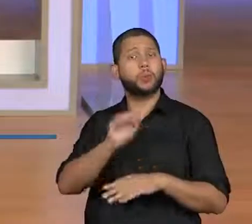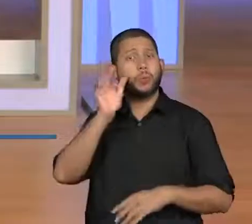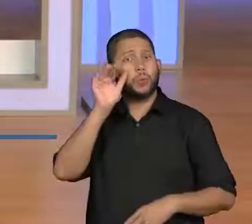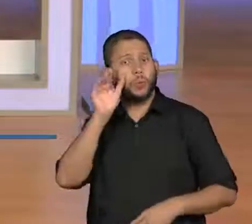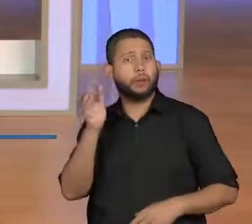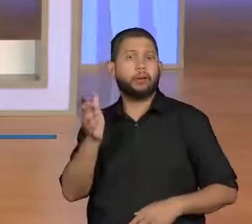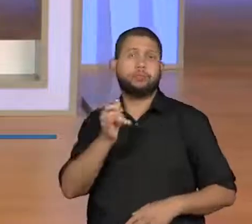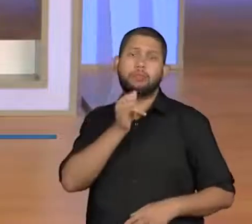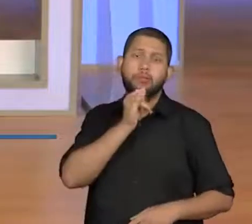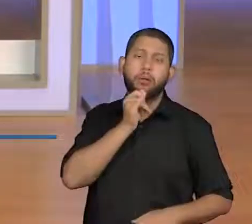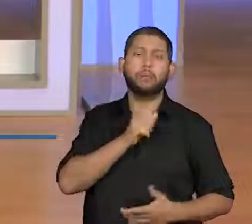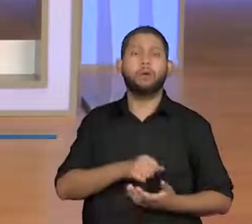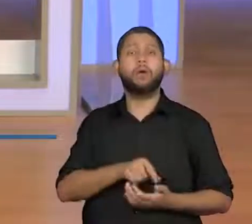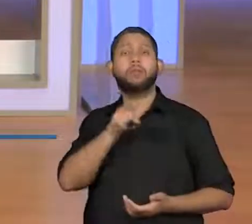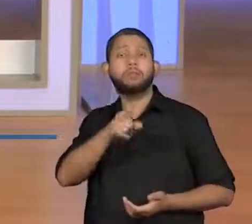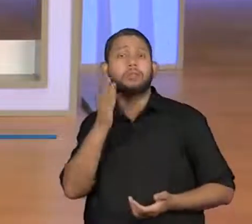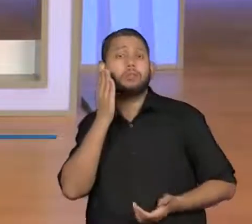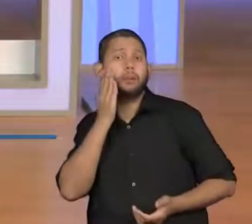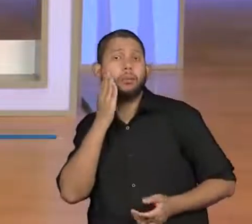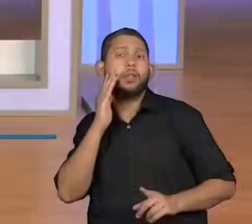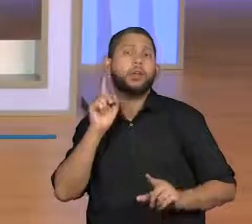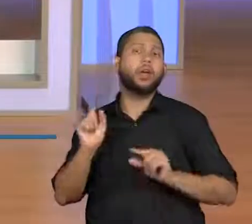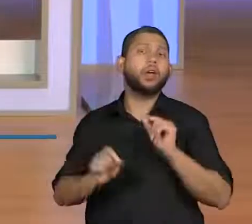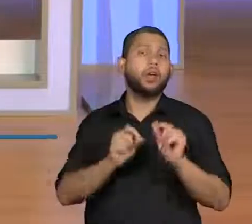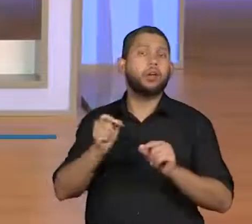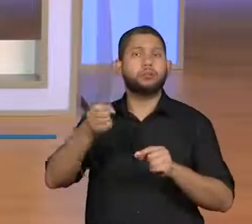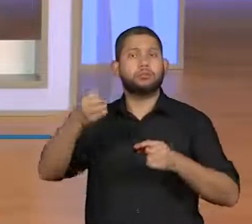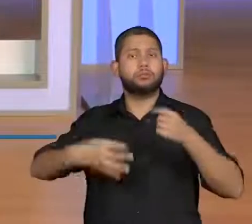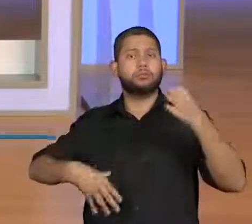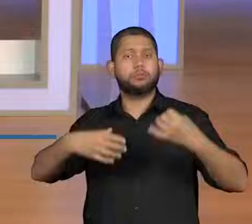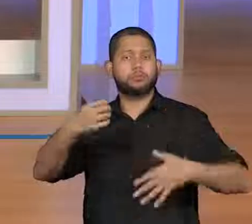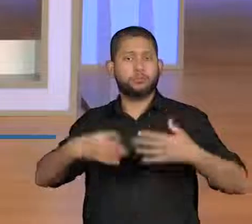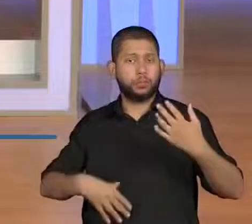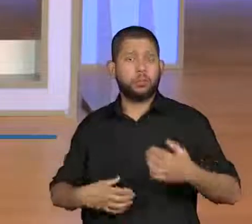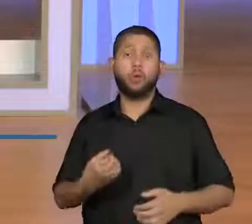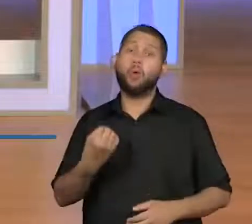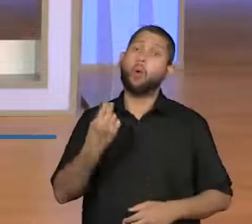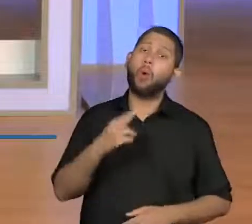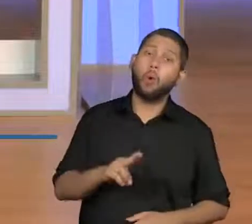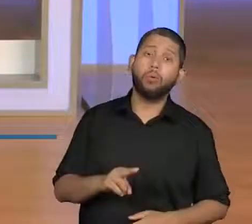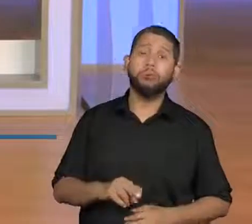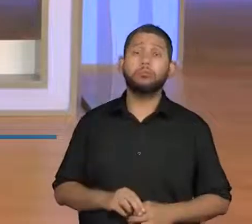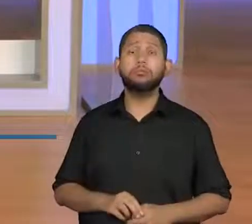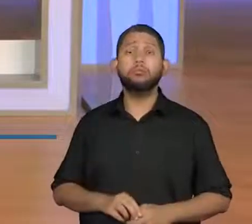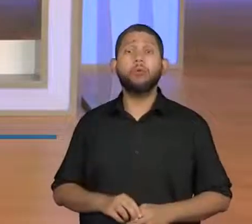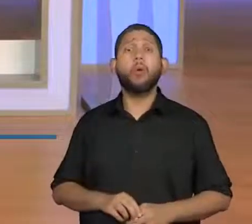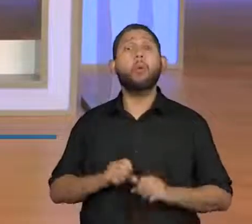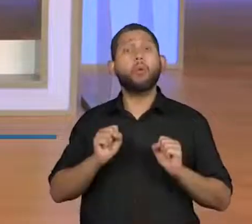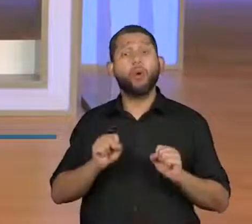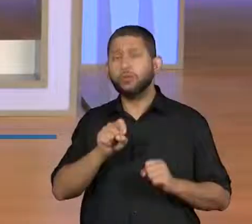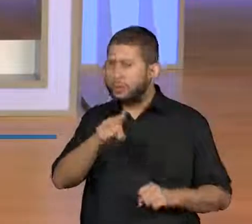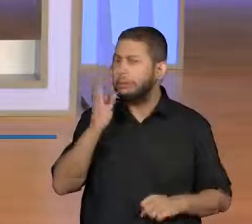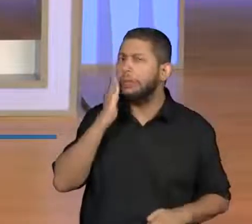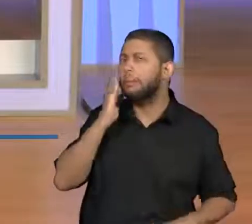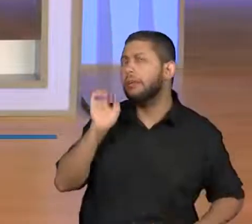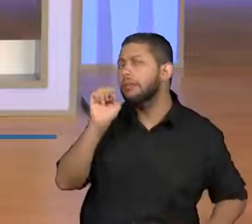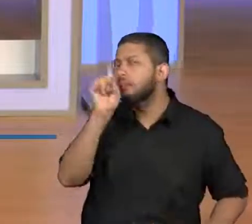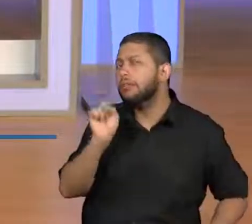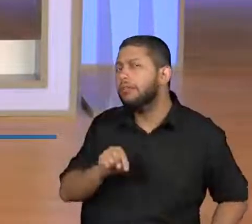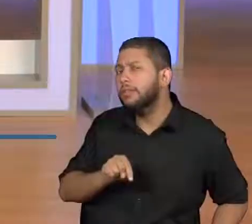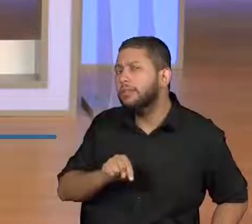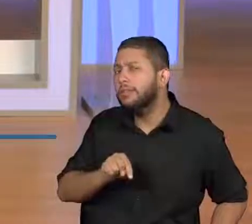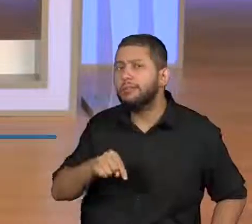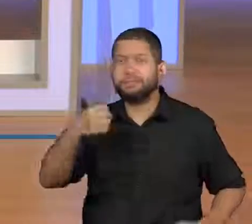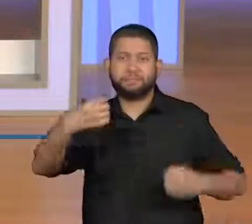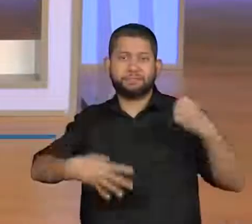você sabia que, ou você sabia que. Olha a diferença, sinal de